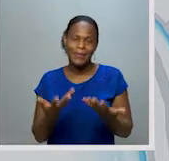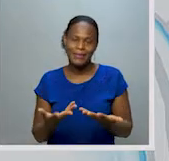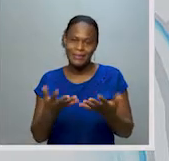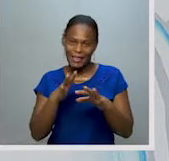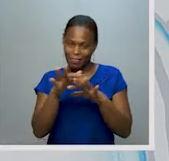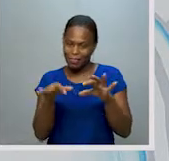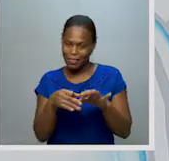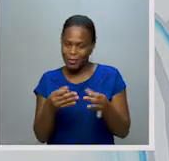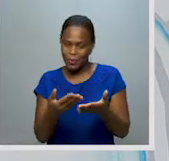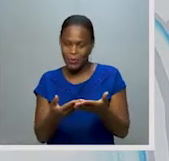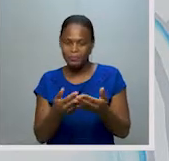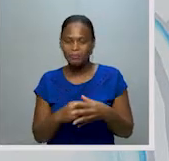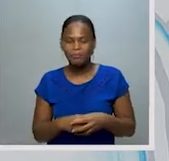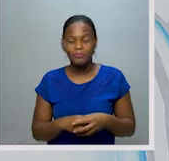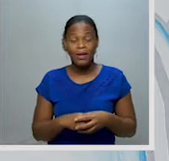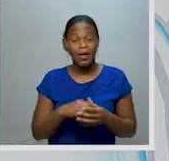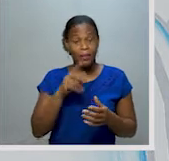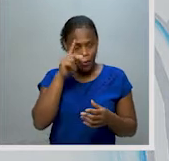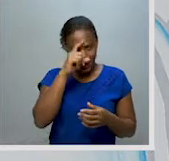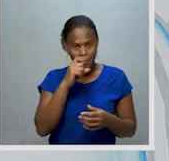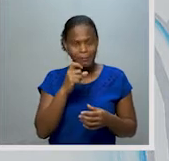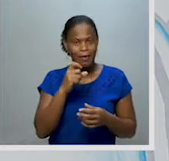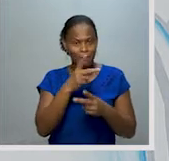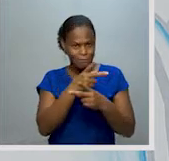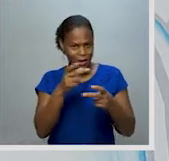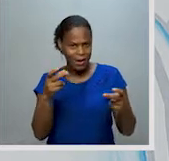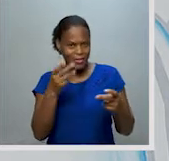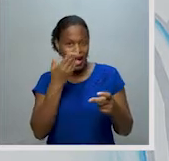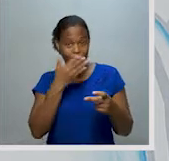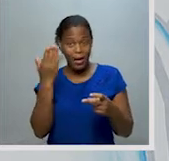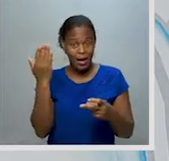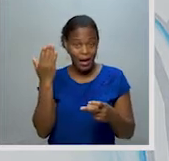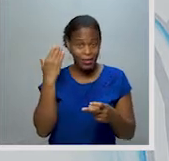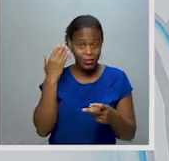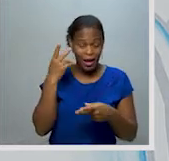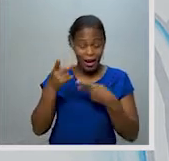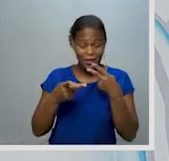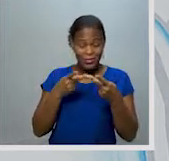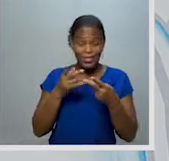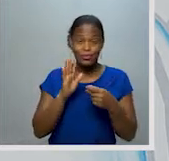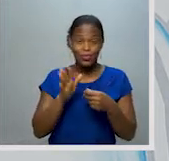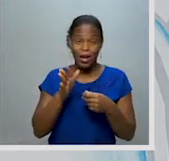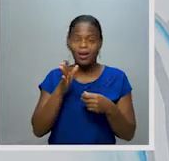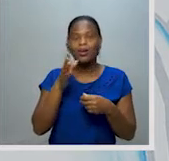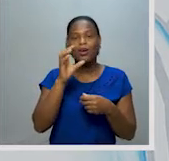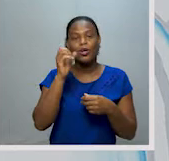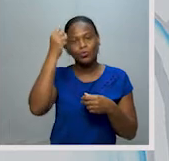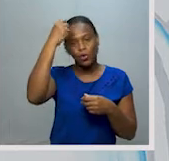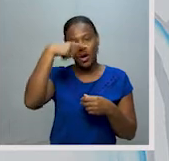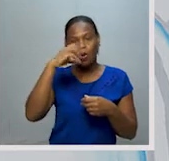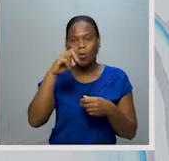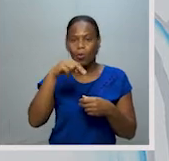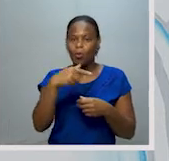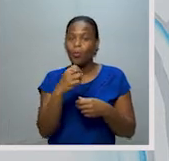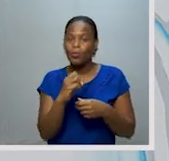estar lembrados que esta é uma das frases que nós analisamos na aula anterior, quando analisamos o conto. Então, temos